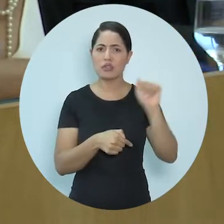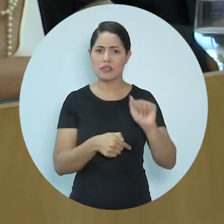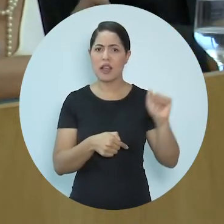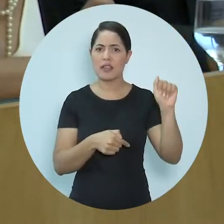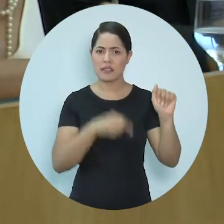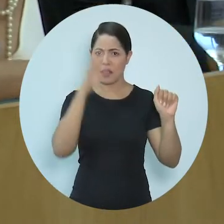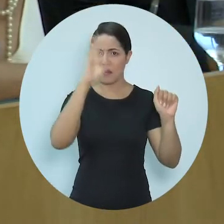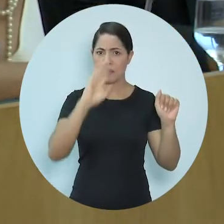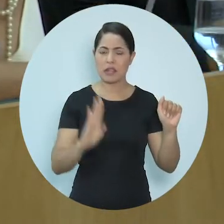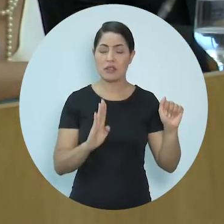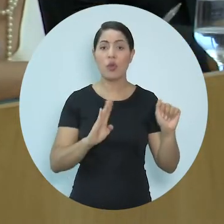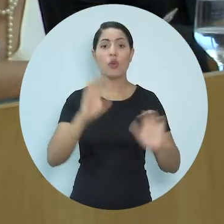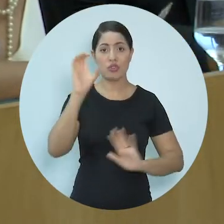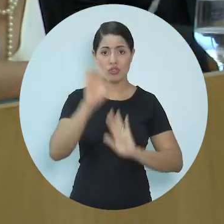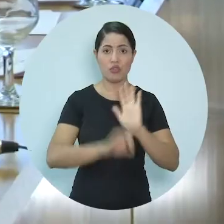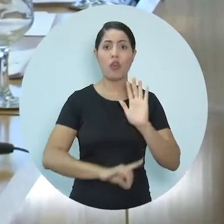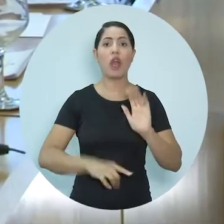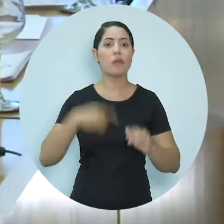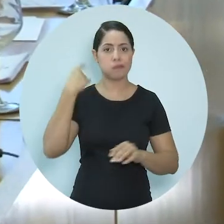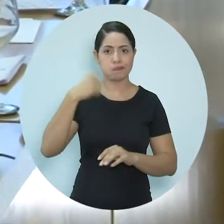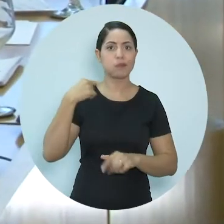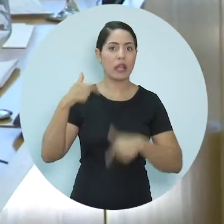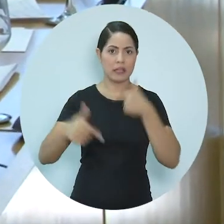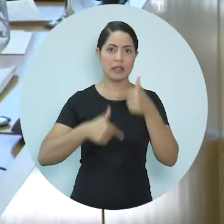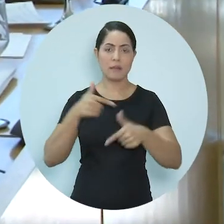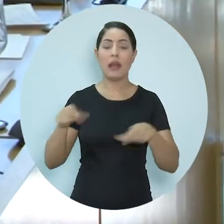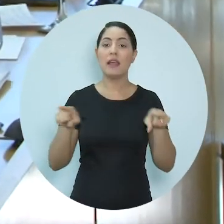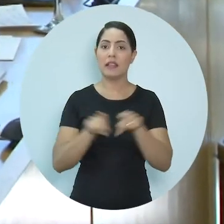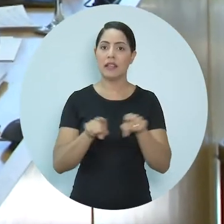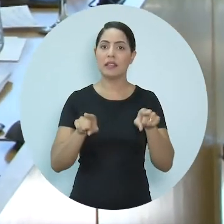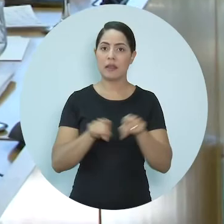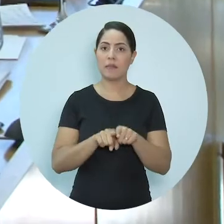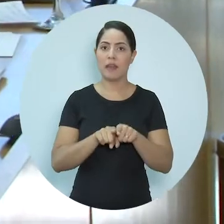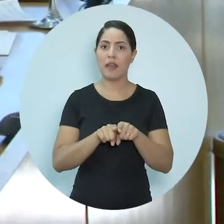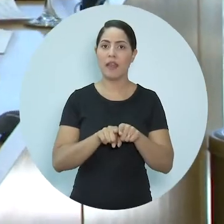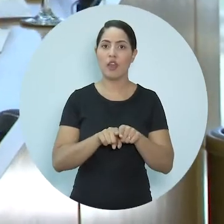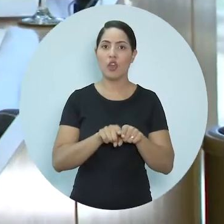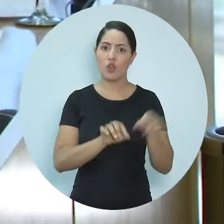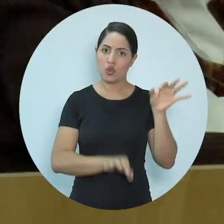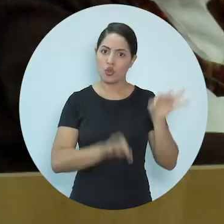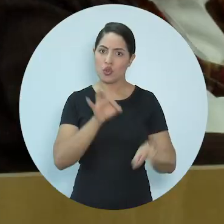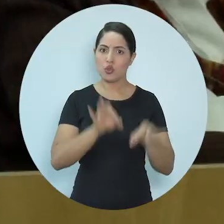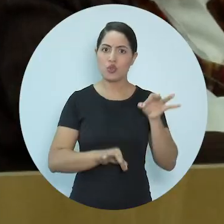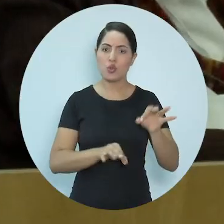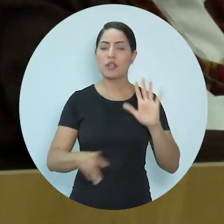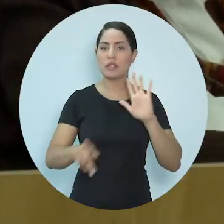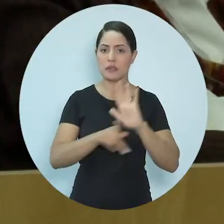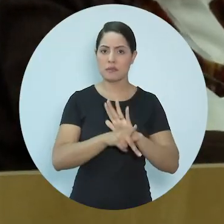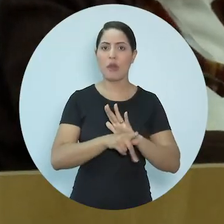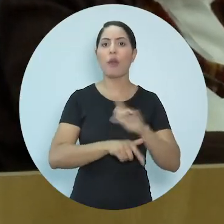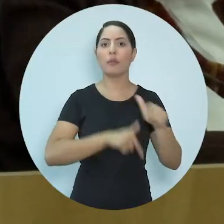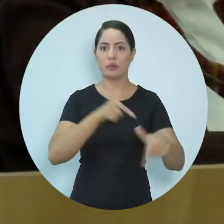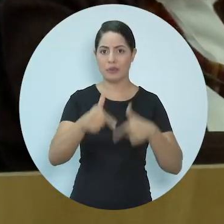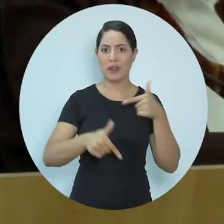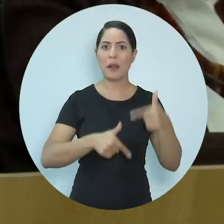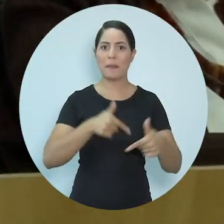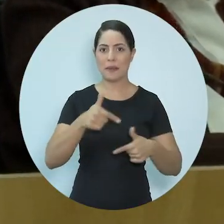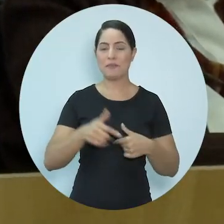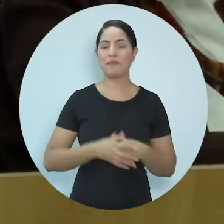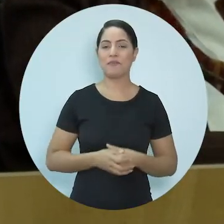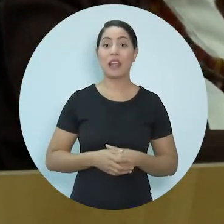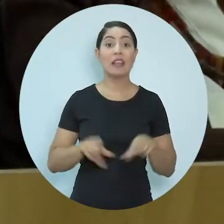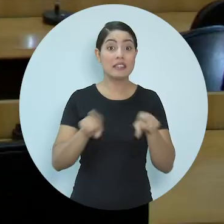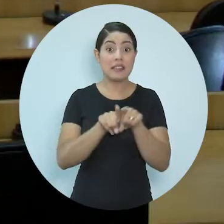Associações Brasileiras de Advogados Trabalhistas e Nacional dos Magistrados da Justiça do Trabalho, além